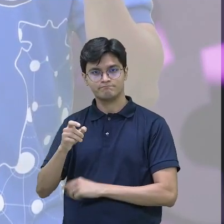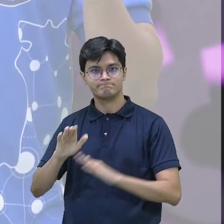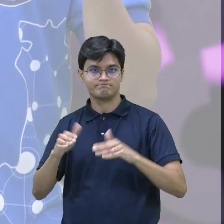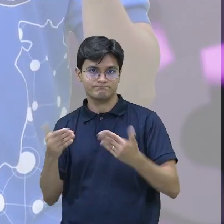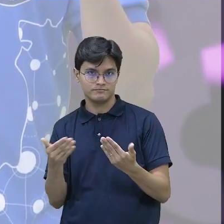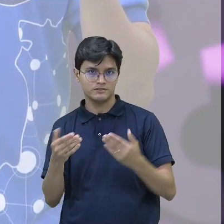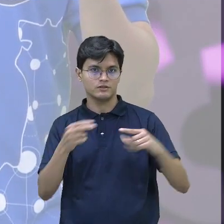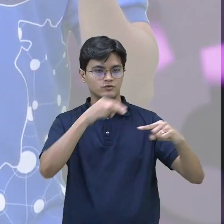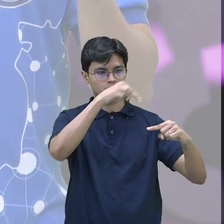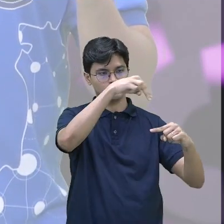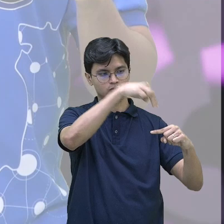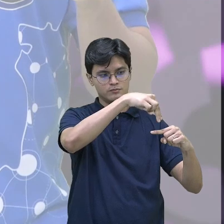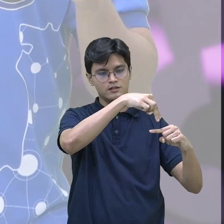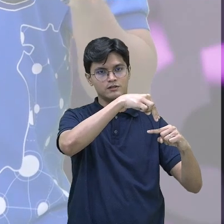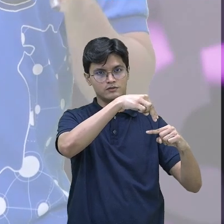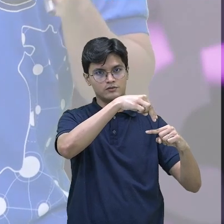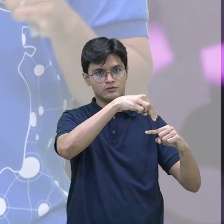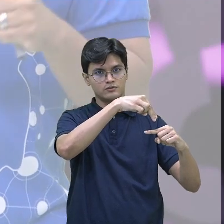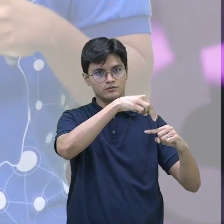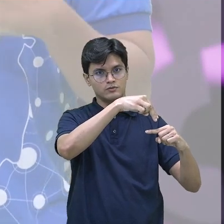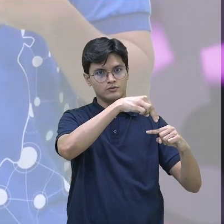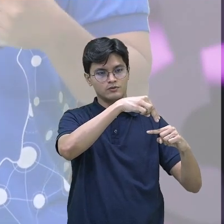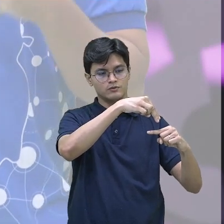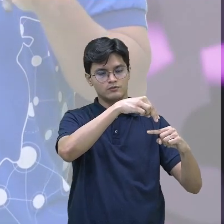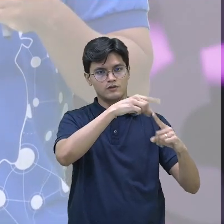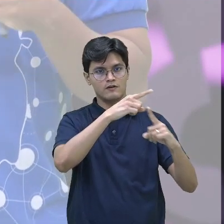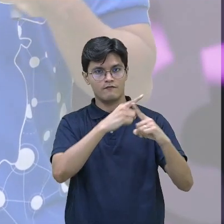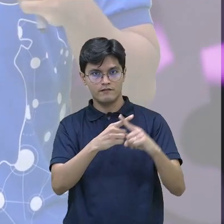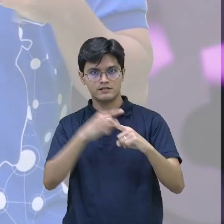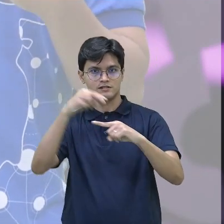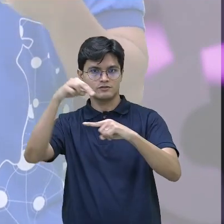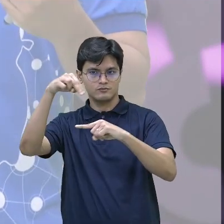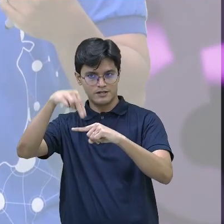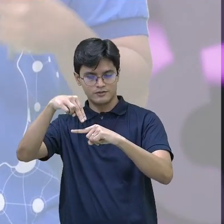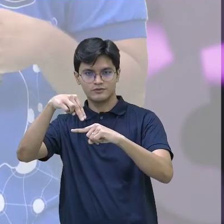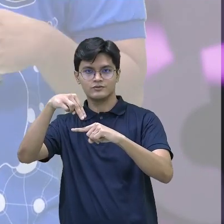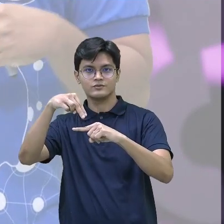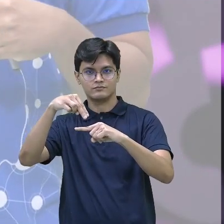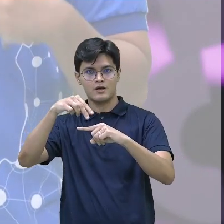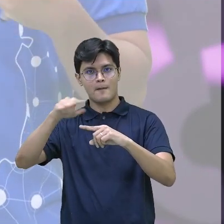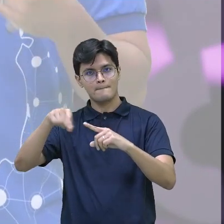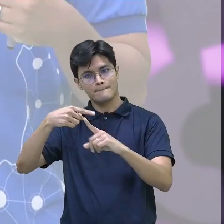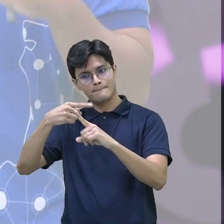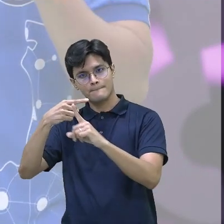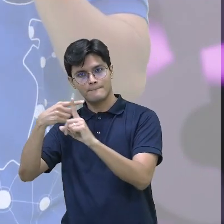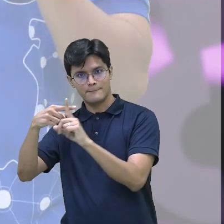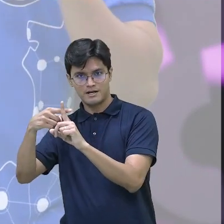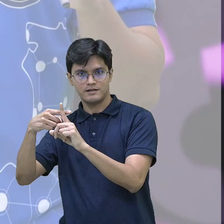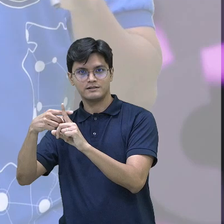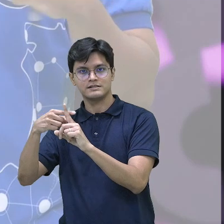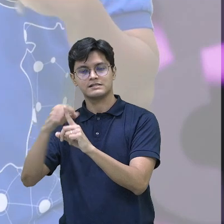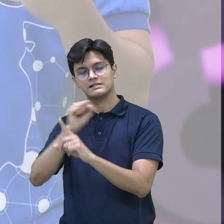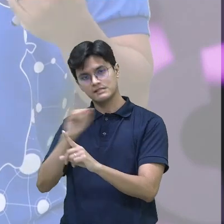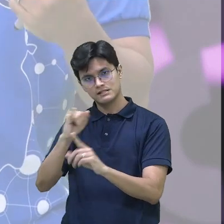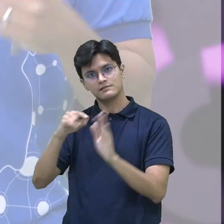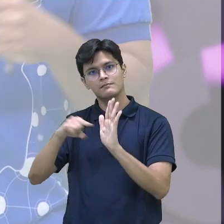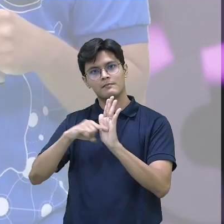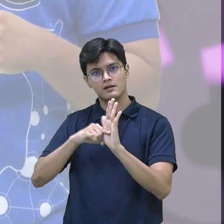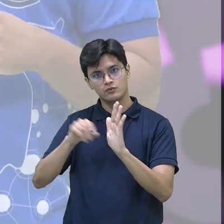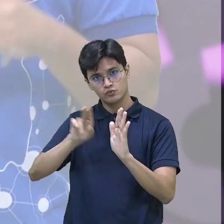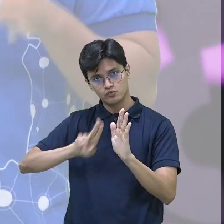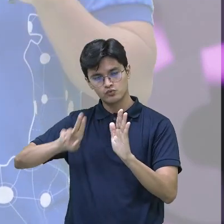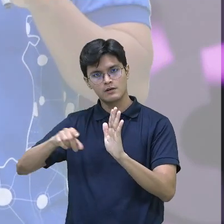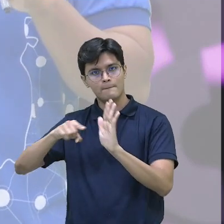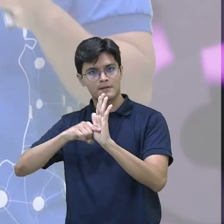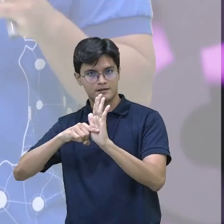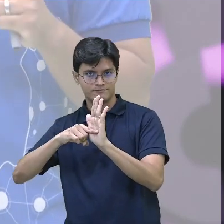primeira vai ser multiplicado com o denominador da segunda, mais, que é a operação, se for menos, menos, se for